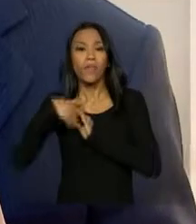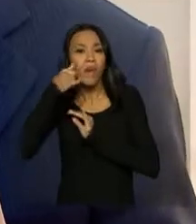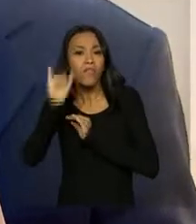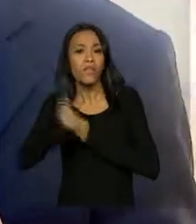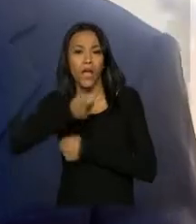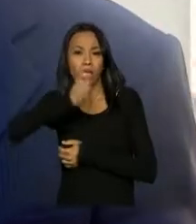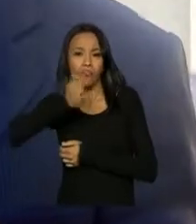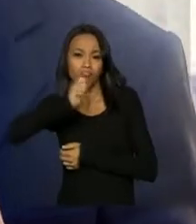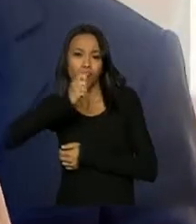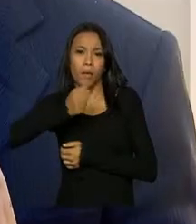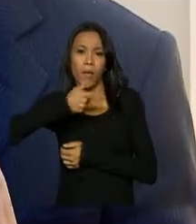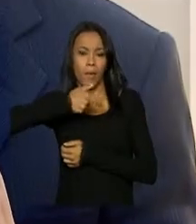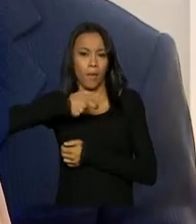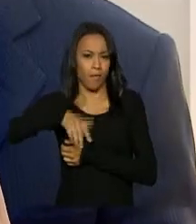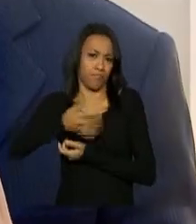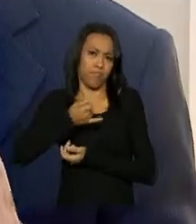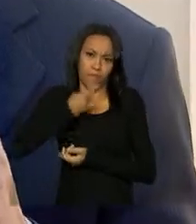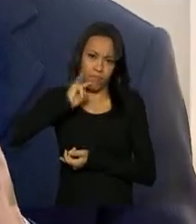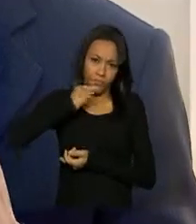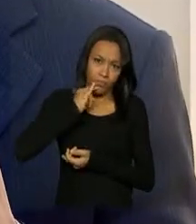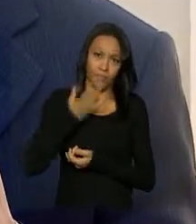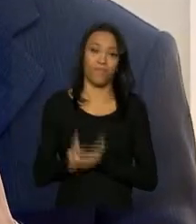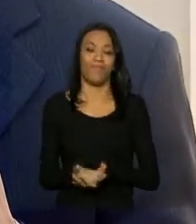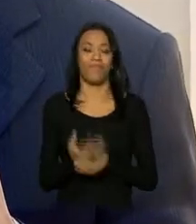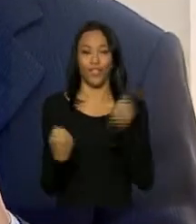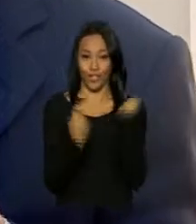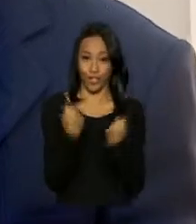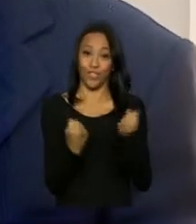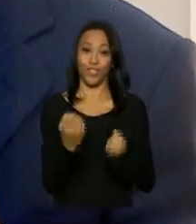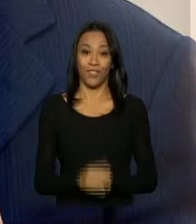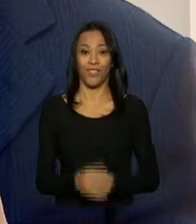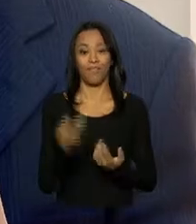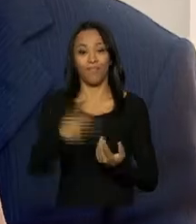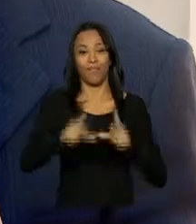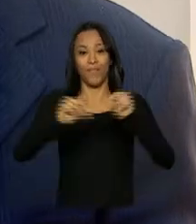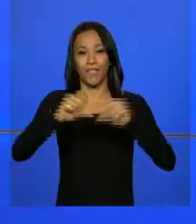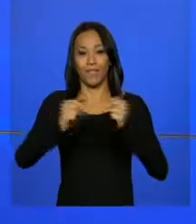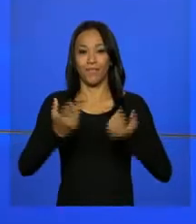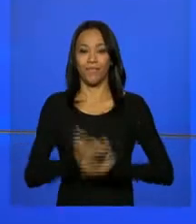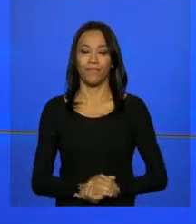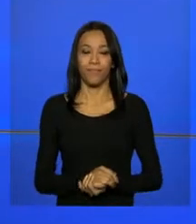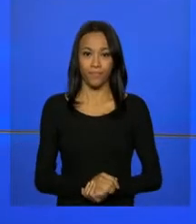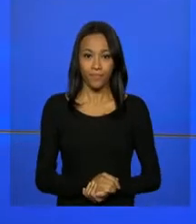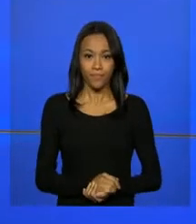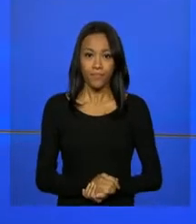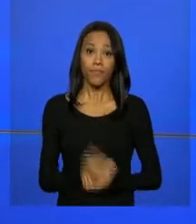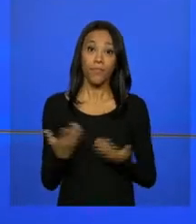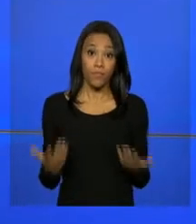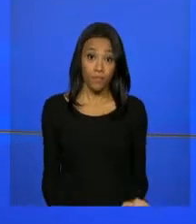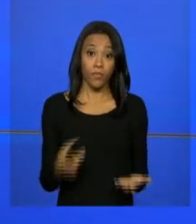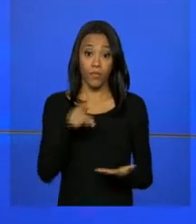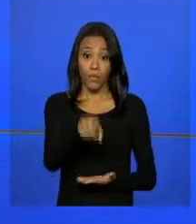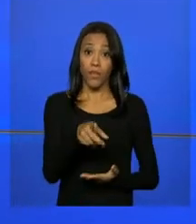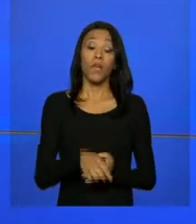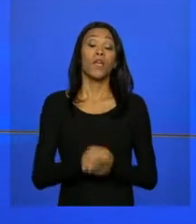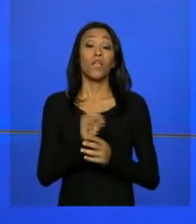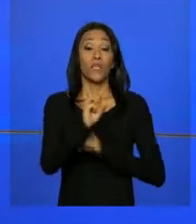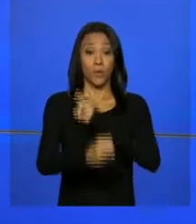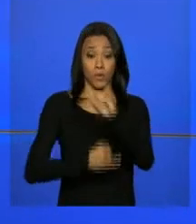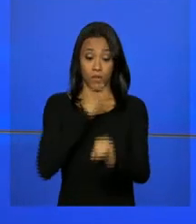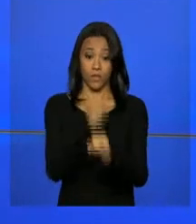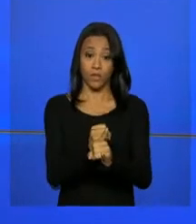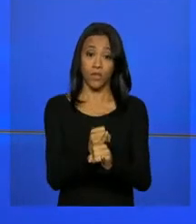para quem bebe e dirige de Brasília João Pedro Neto e o site Rio